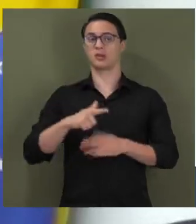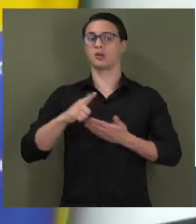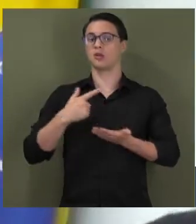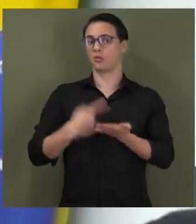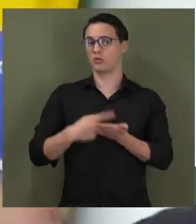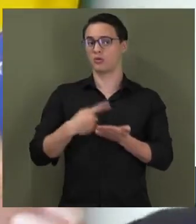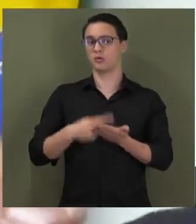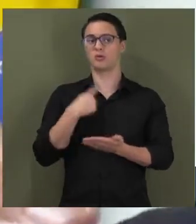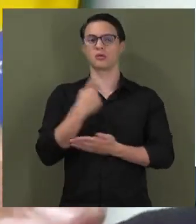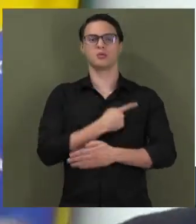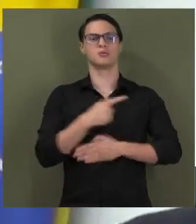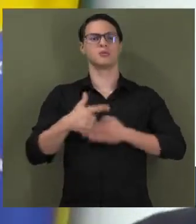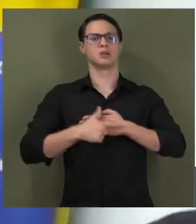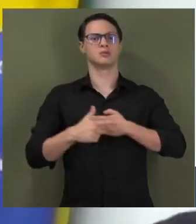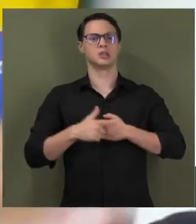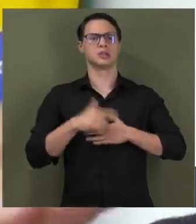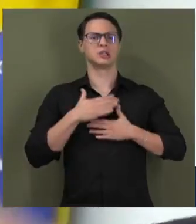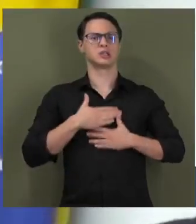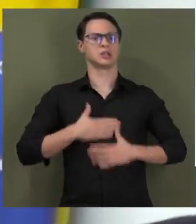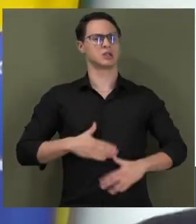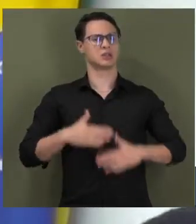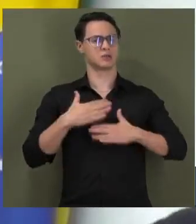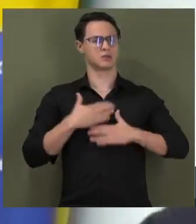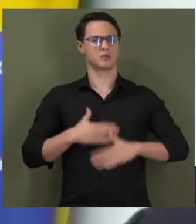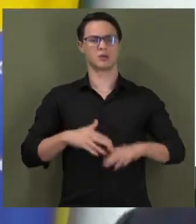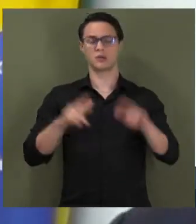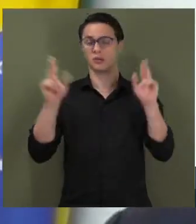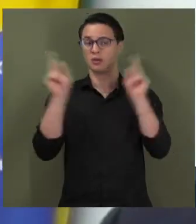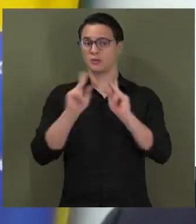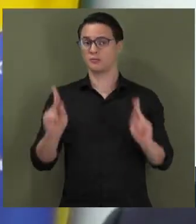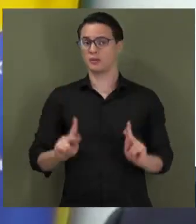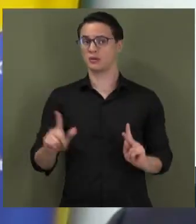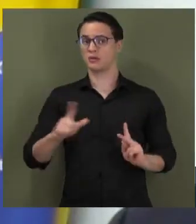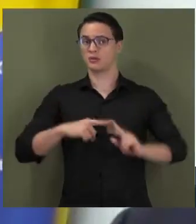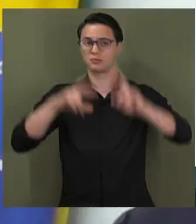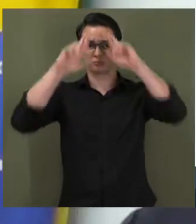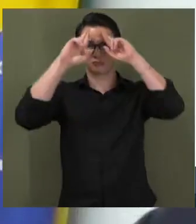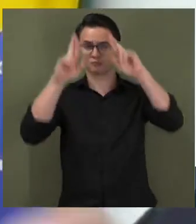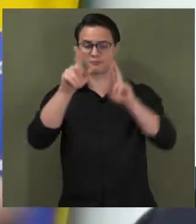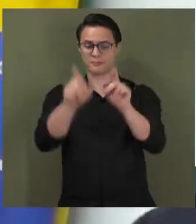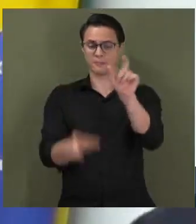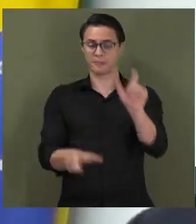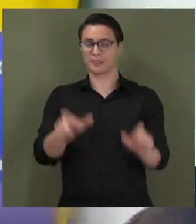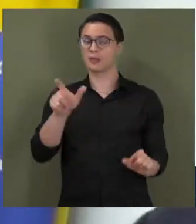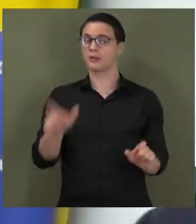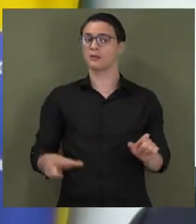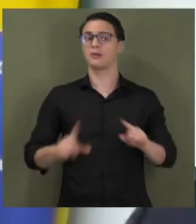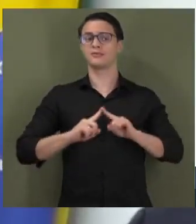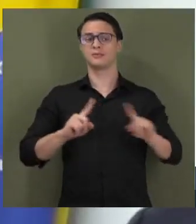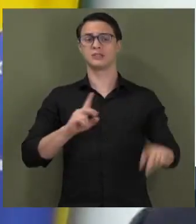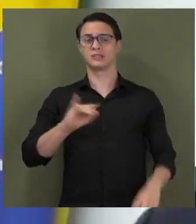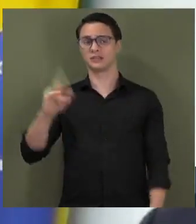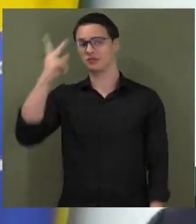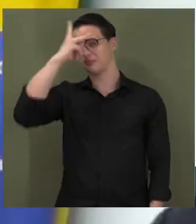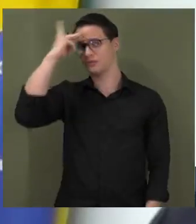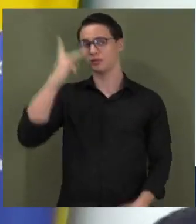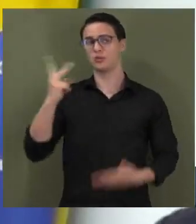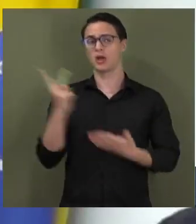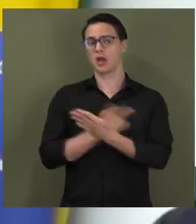juntos, de forma tranquila, serena, respeitando as pessoas. Mas quem errou